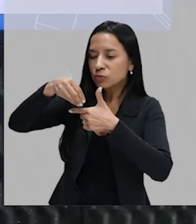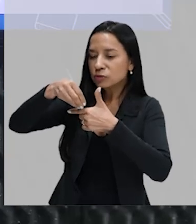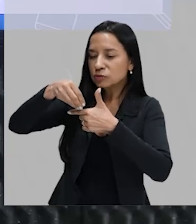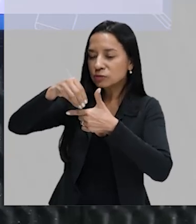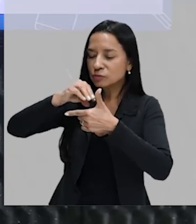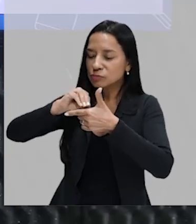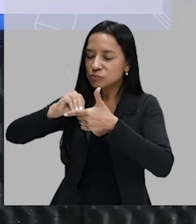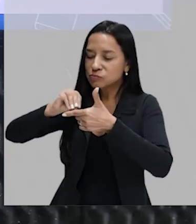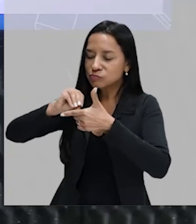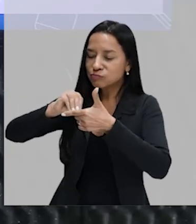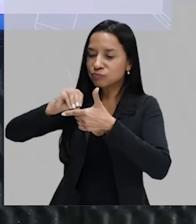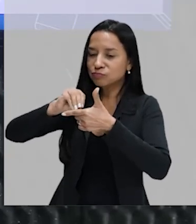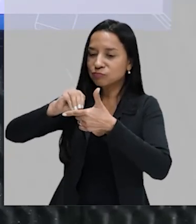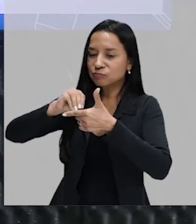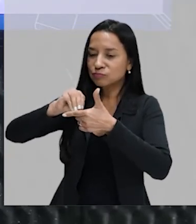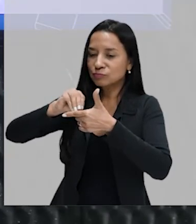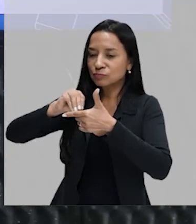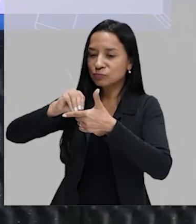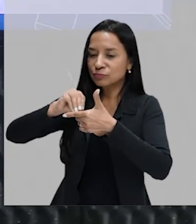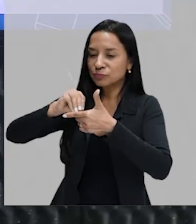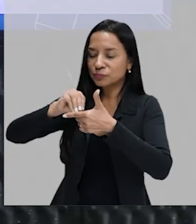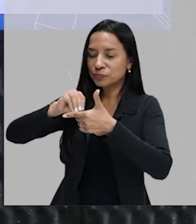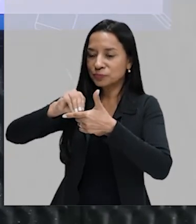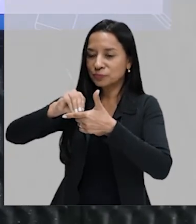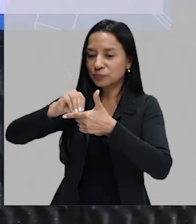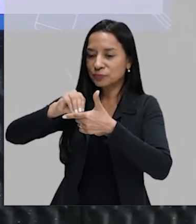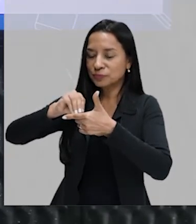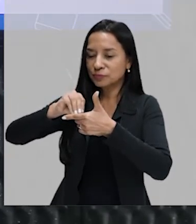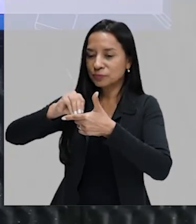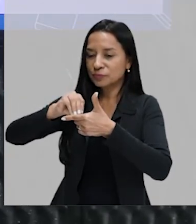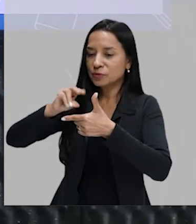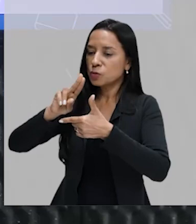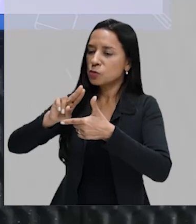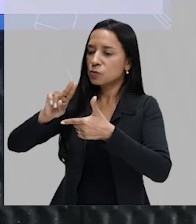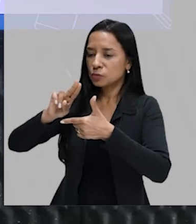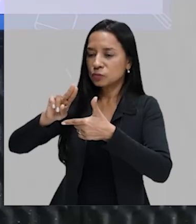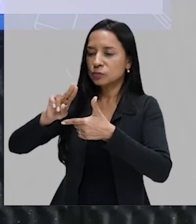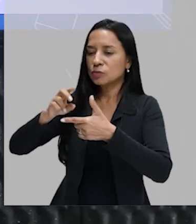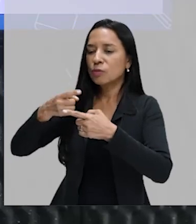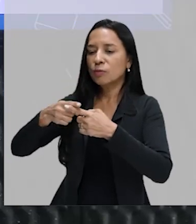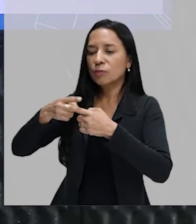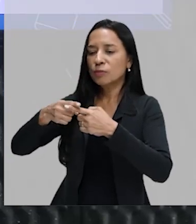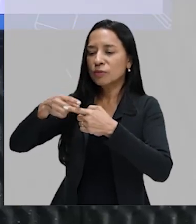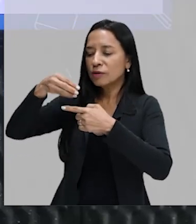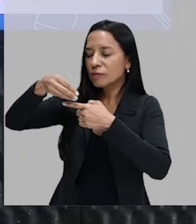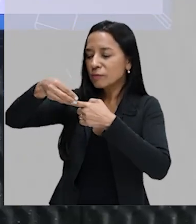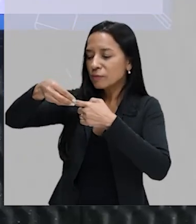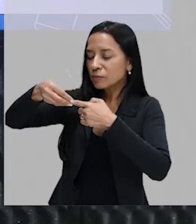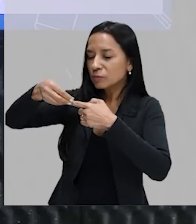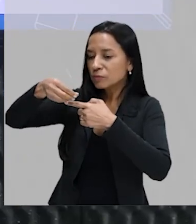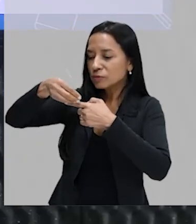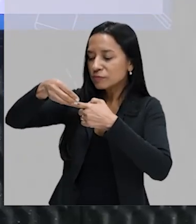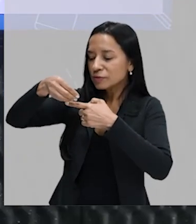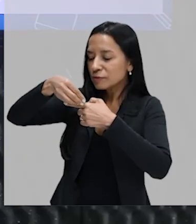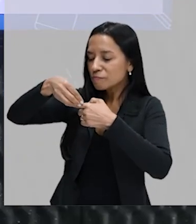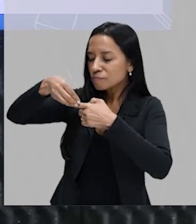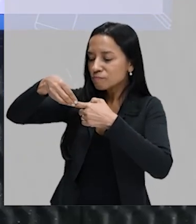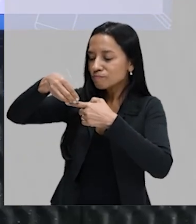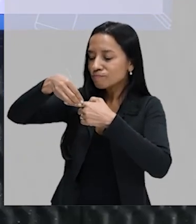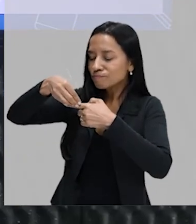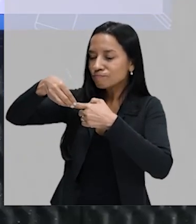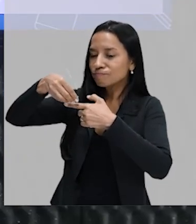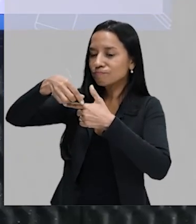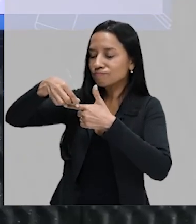aqui da glândula bulbo-uretral, que ele serviu justamente para lubrificar o canal aqui da